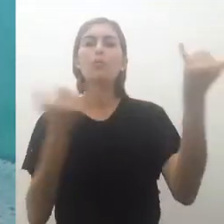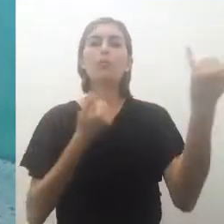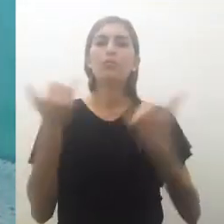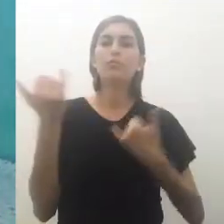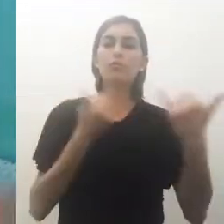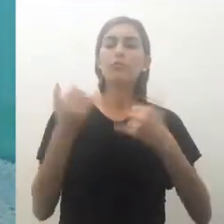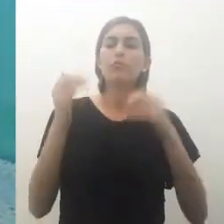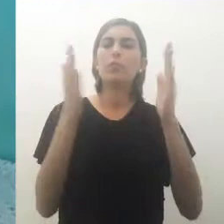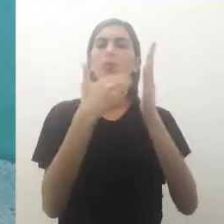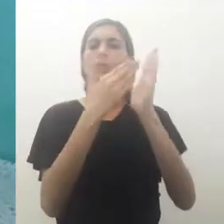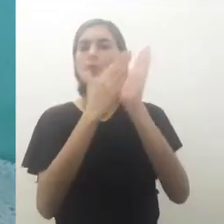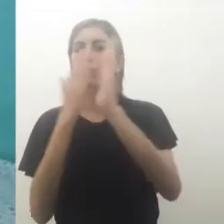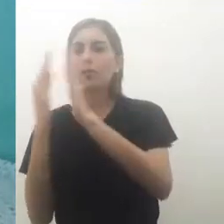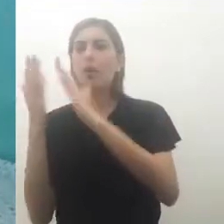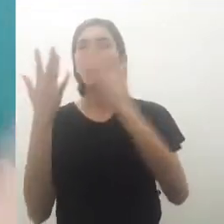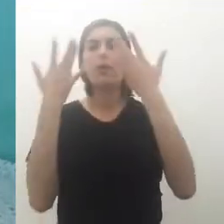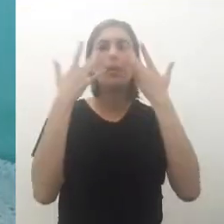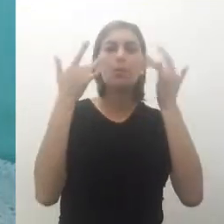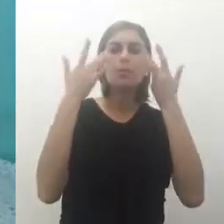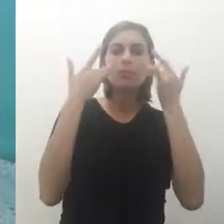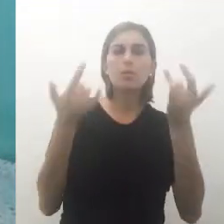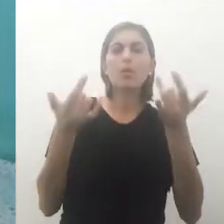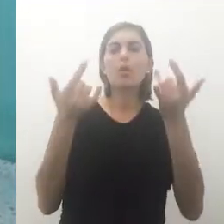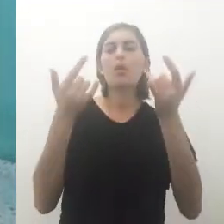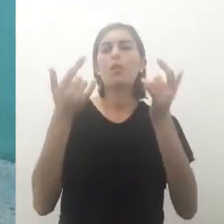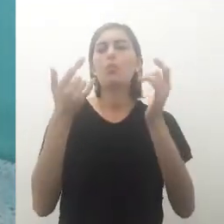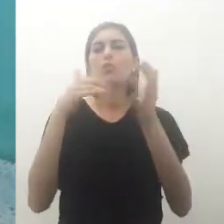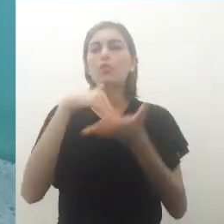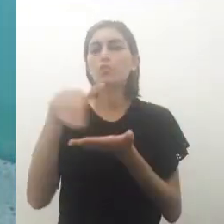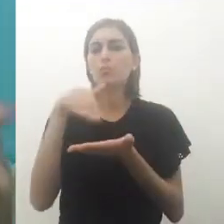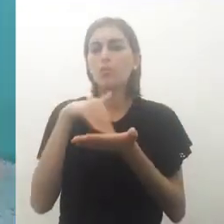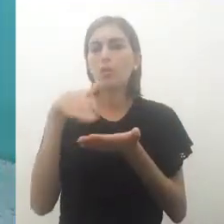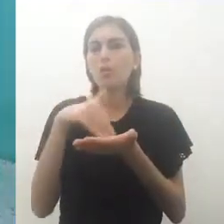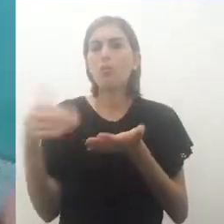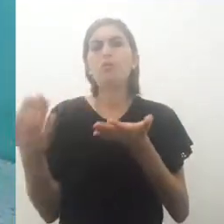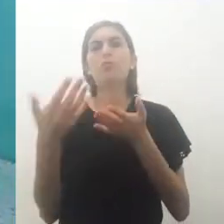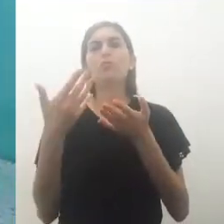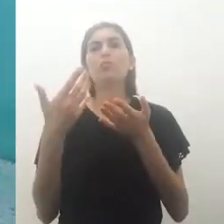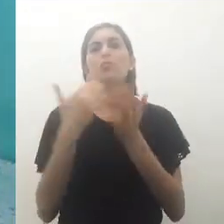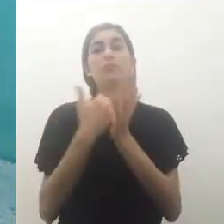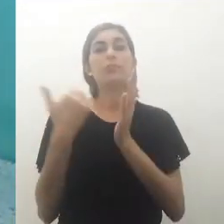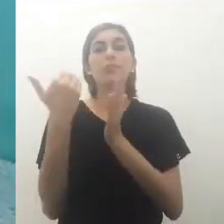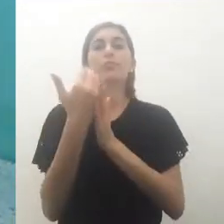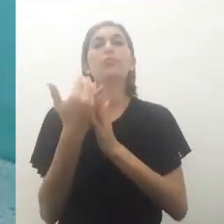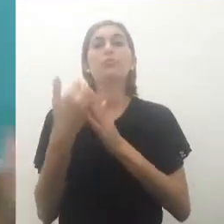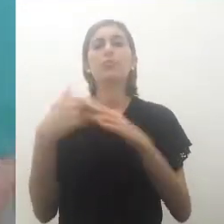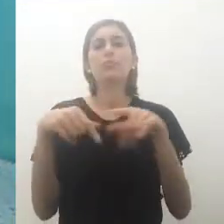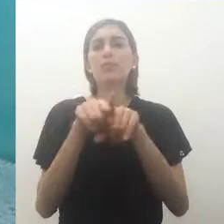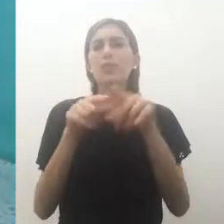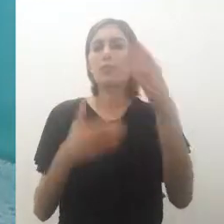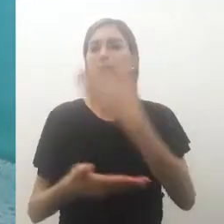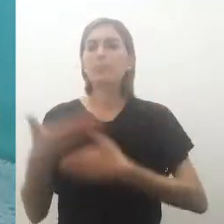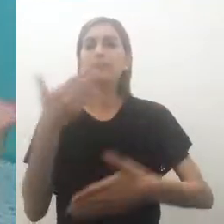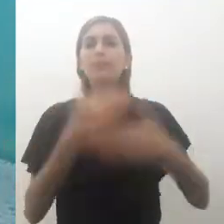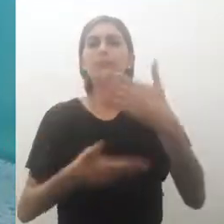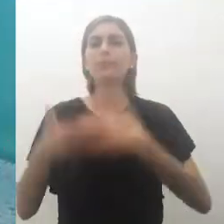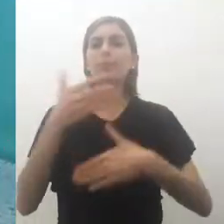das bibliotecas, museus, arquivos e escritórios, uma questão mais da